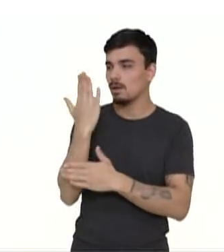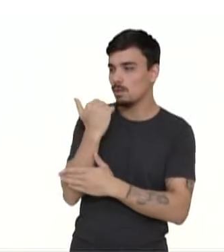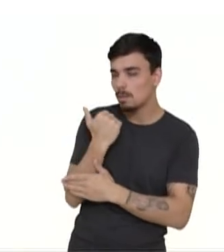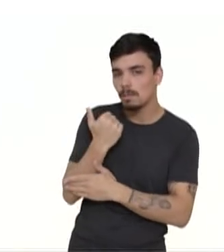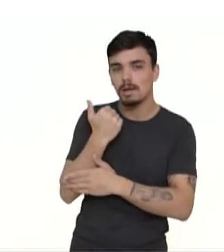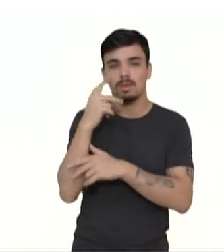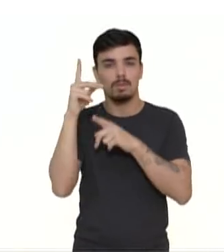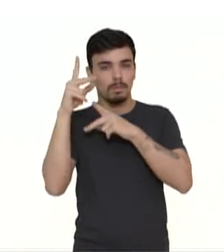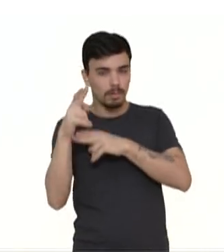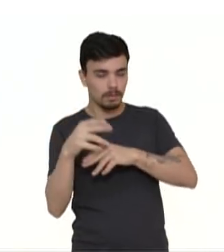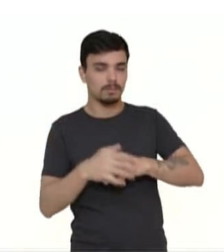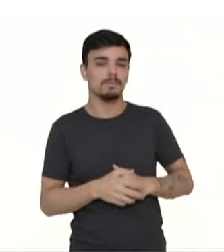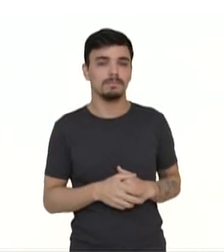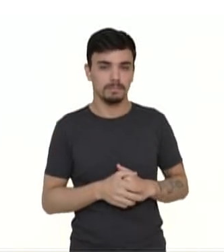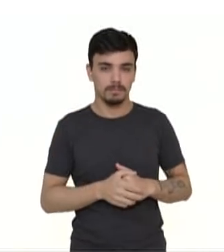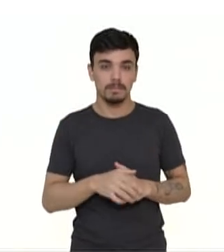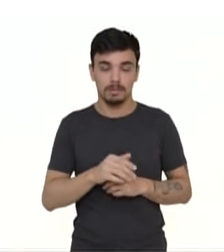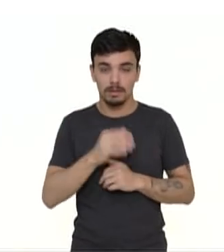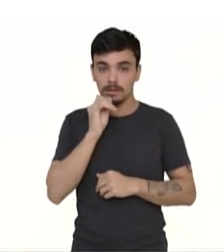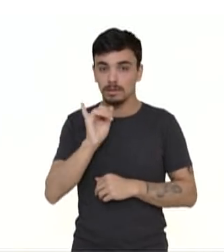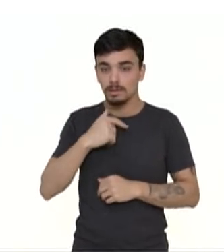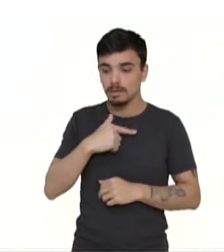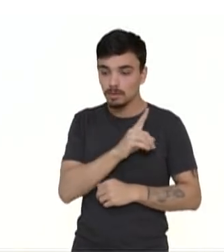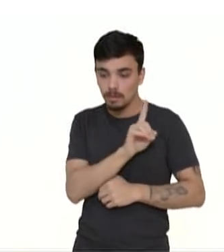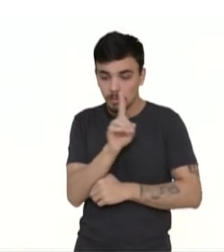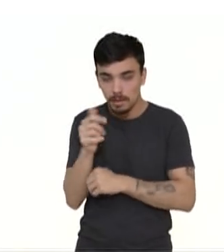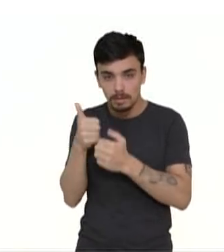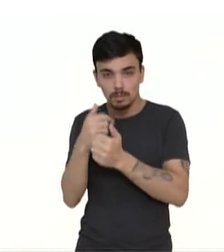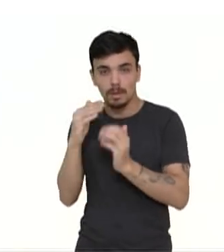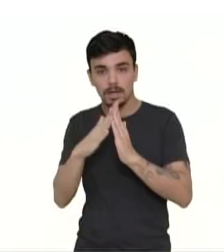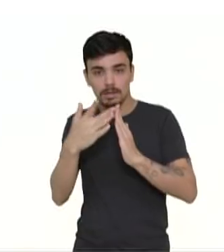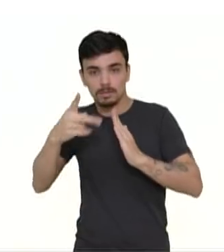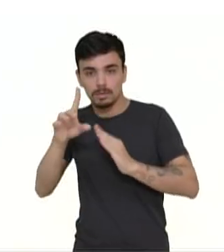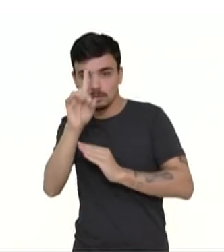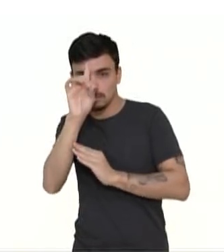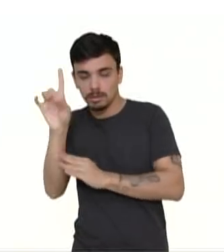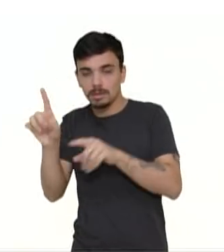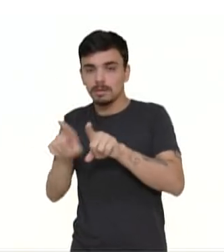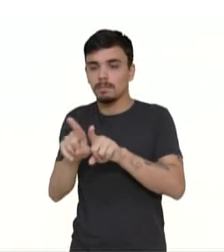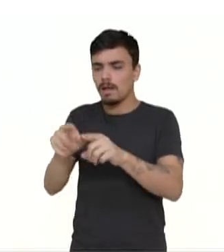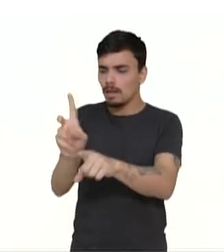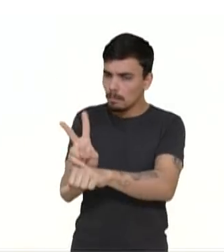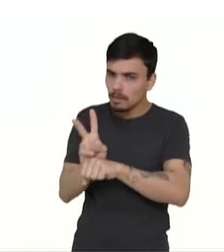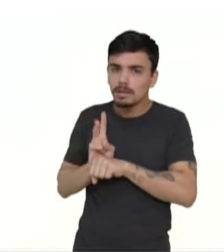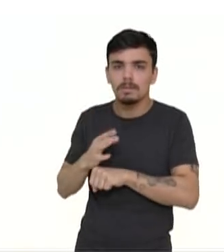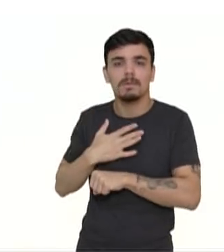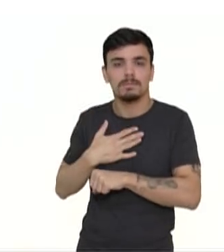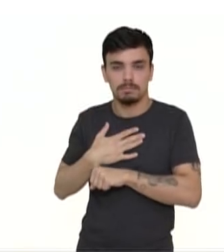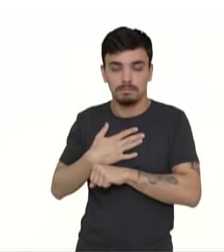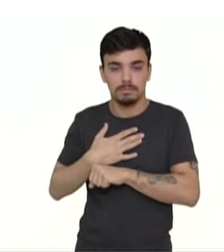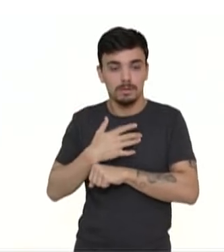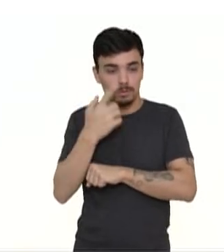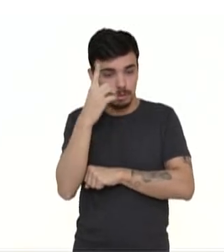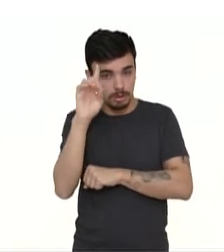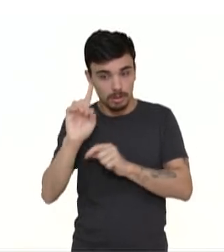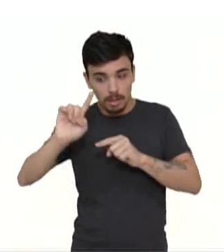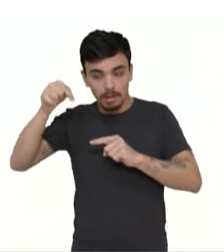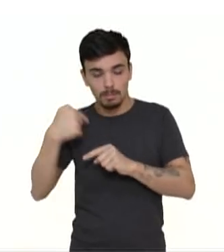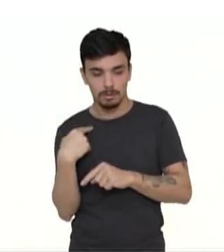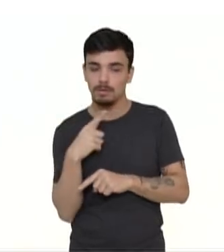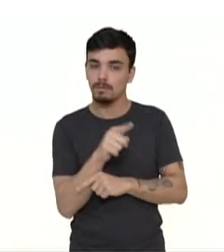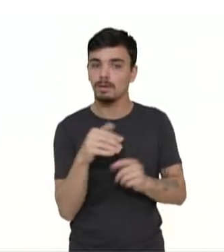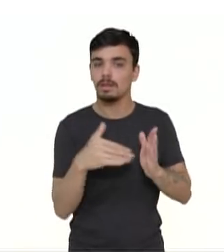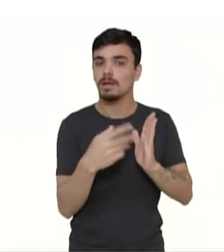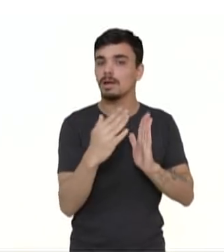dormindo-o. Disse-me que eu passasse pela sua casa no dia seguinte e que ela o emprestaria. No dia seguinte fui à sua